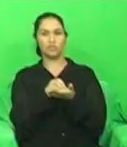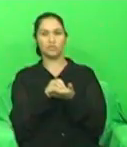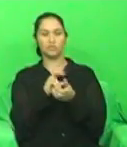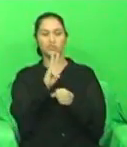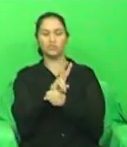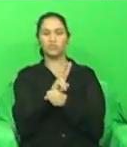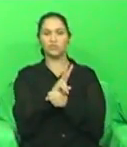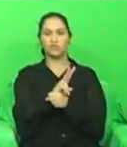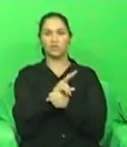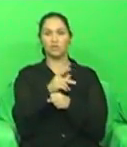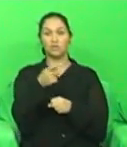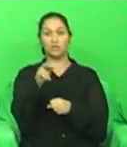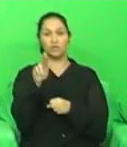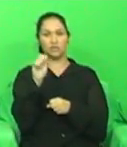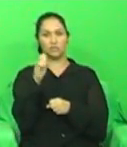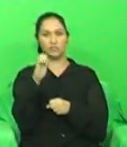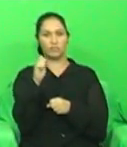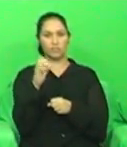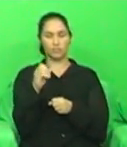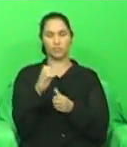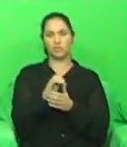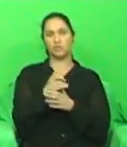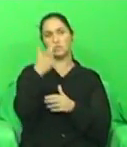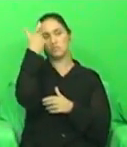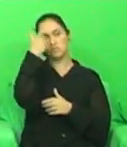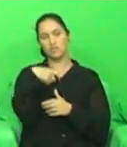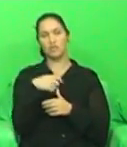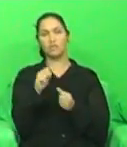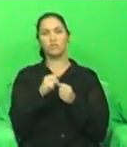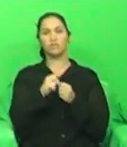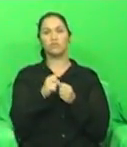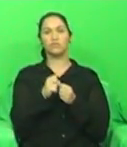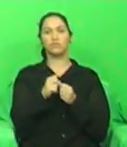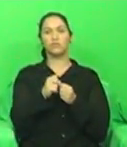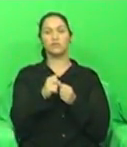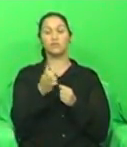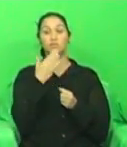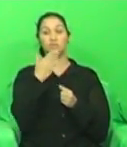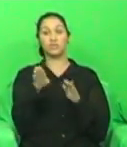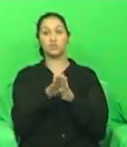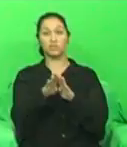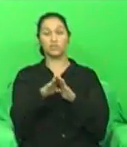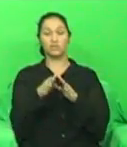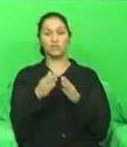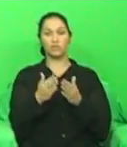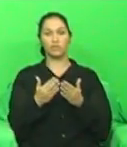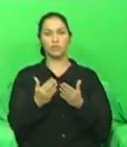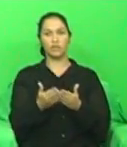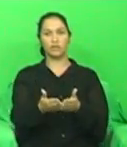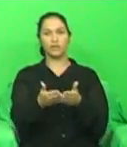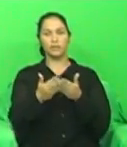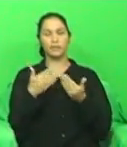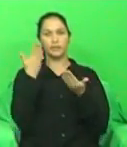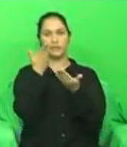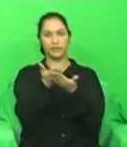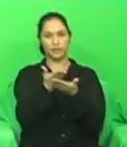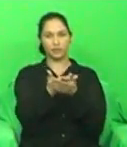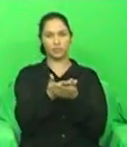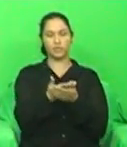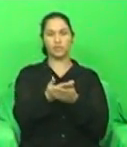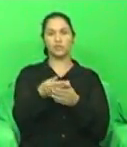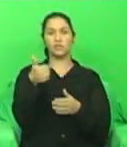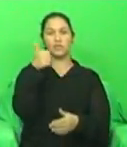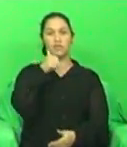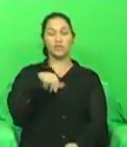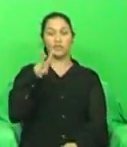eu fiz uma indicação e um requerimento sobre os equipamentos da praça do congresso acho que até a vereadora camila também foi no mesmo sentido